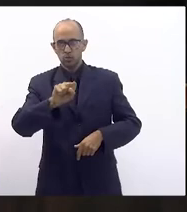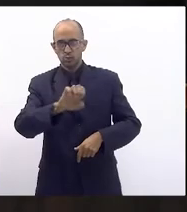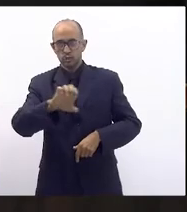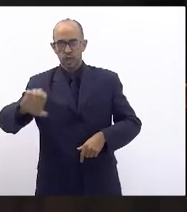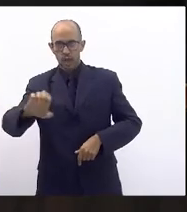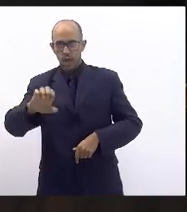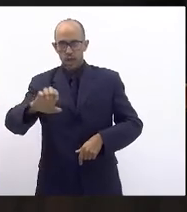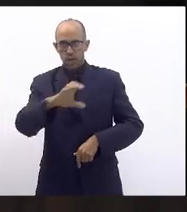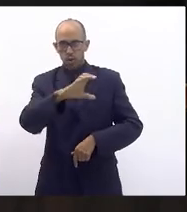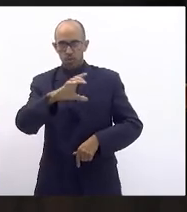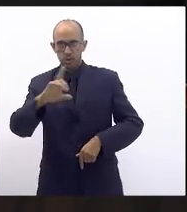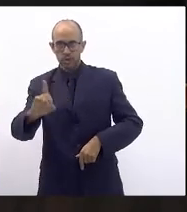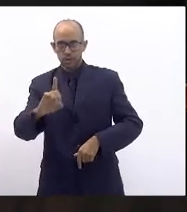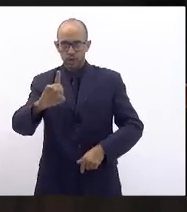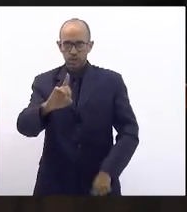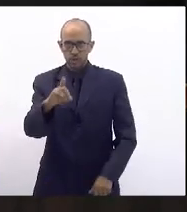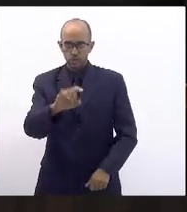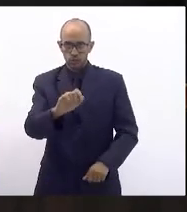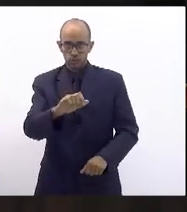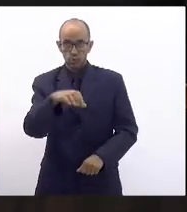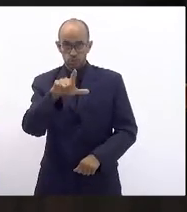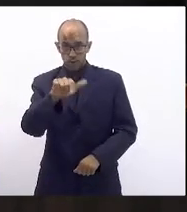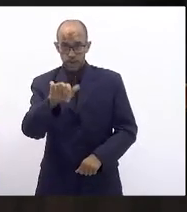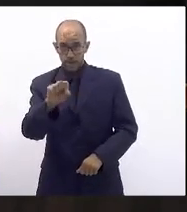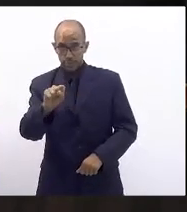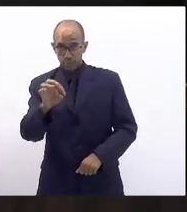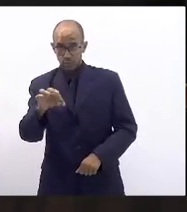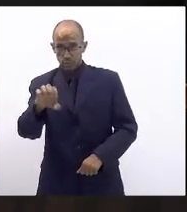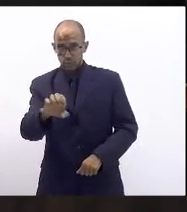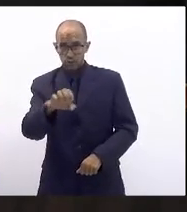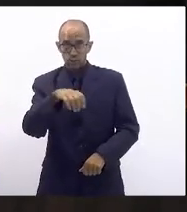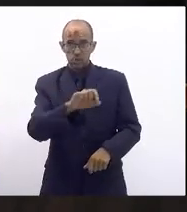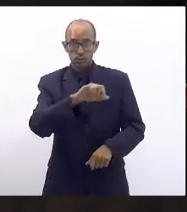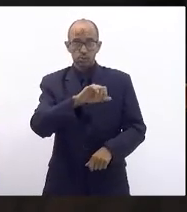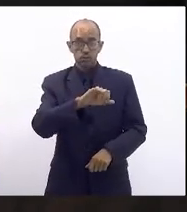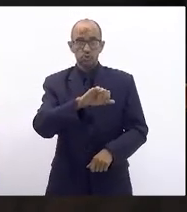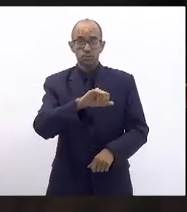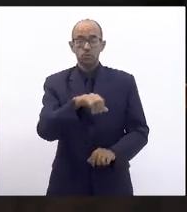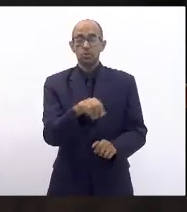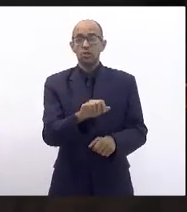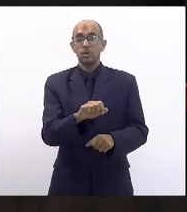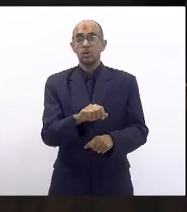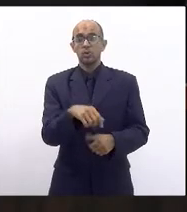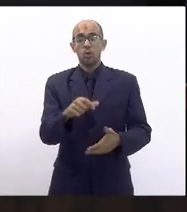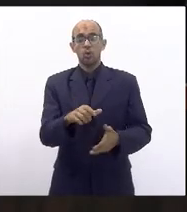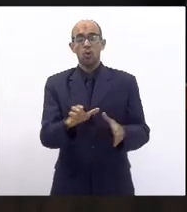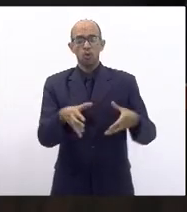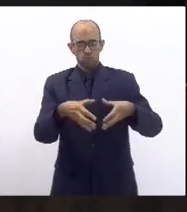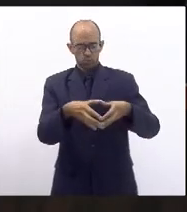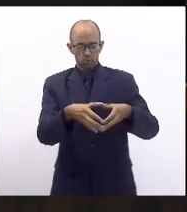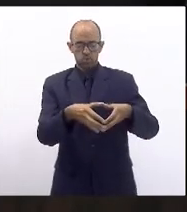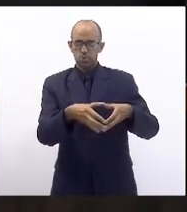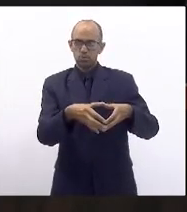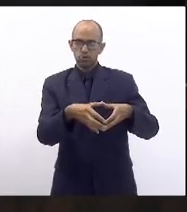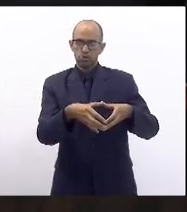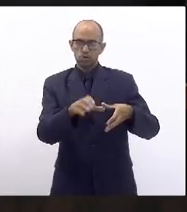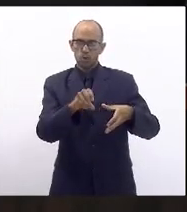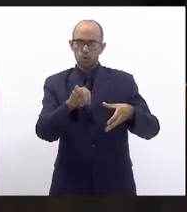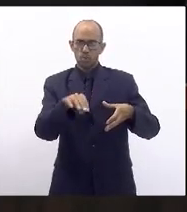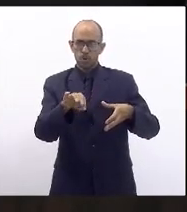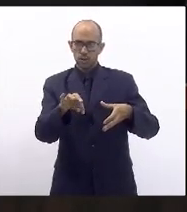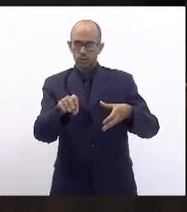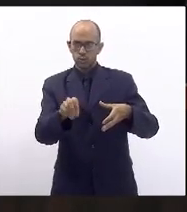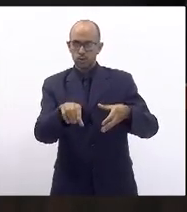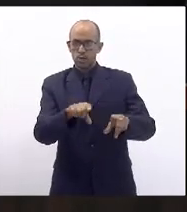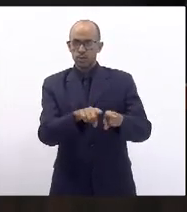Militar do Leste general-de-brigada Sérgio Borges Medeiros da Silva chefe do estado-maior do Comando Militar do Leste ao coronel